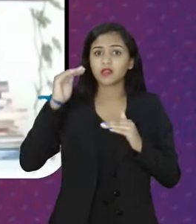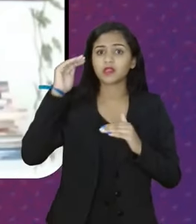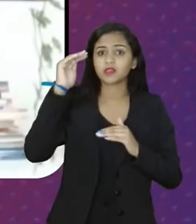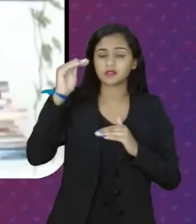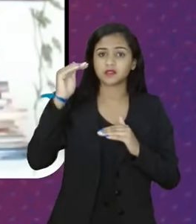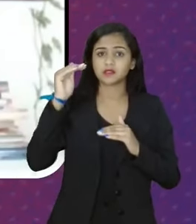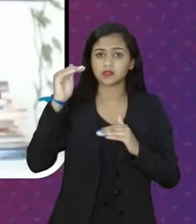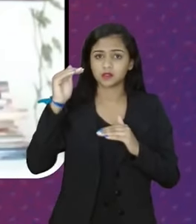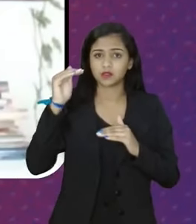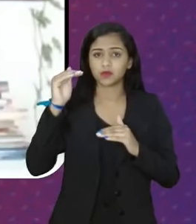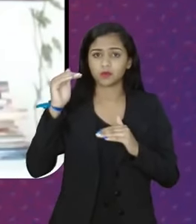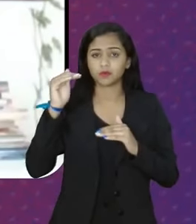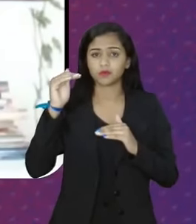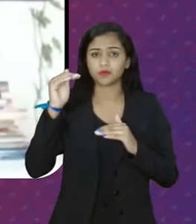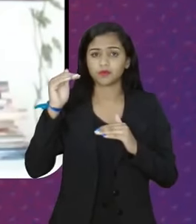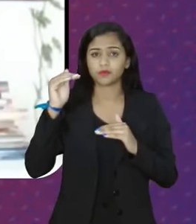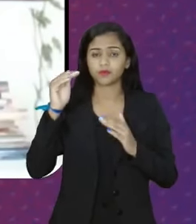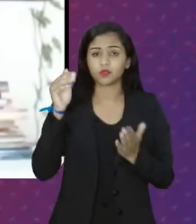nos últimos anos,